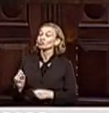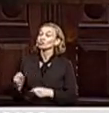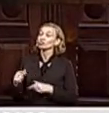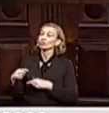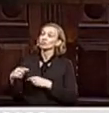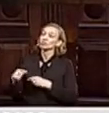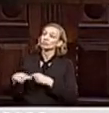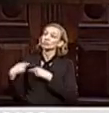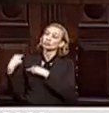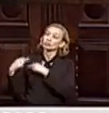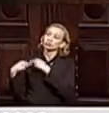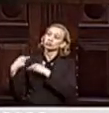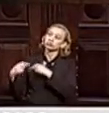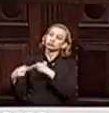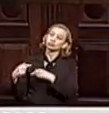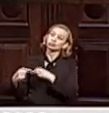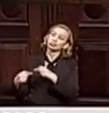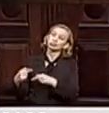dos últimos anos,